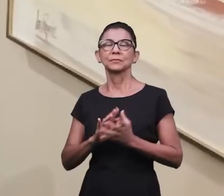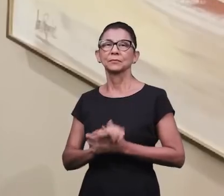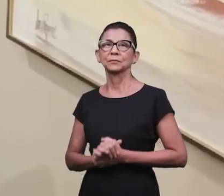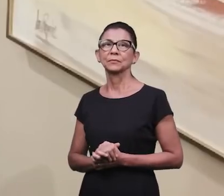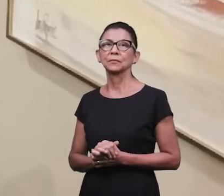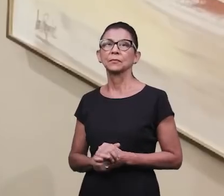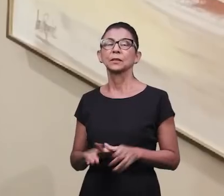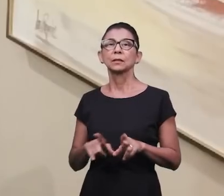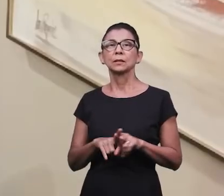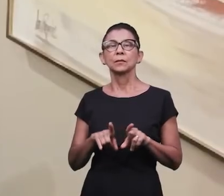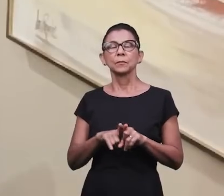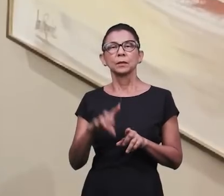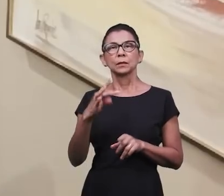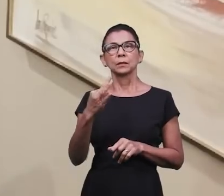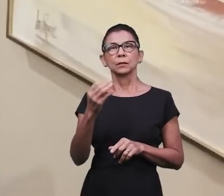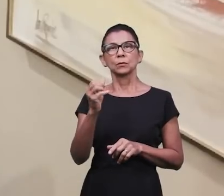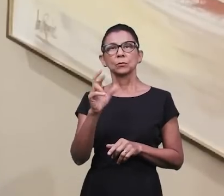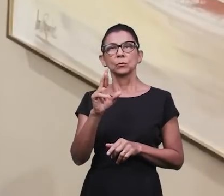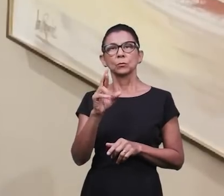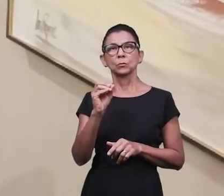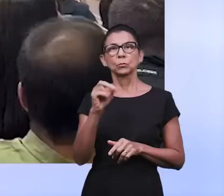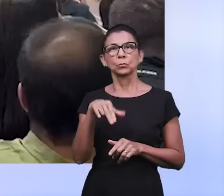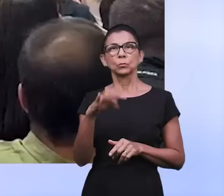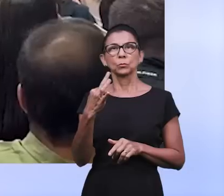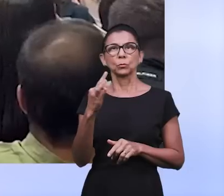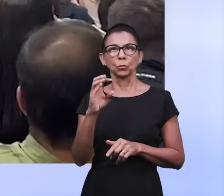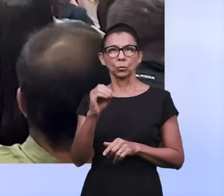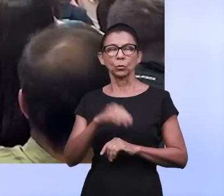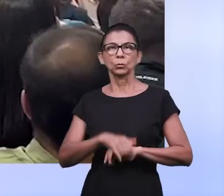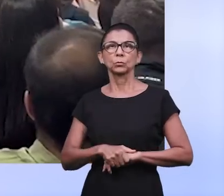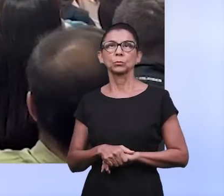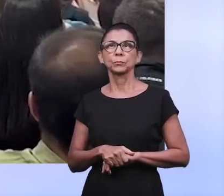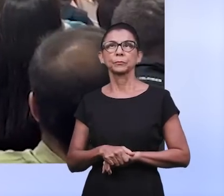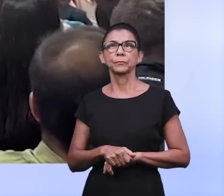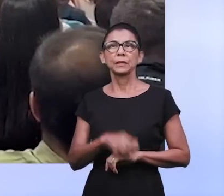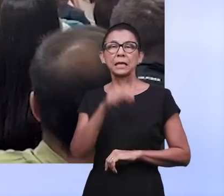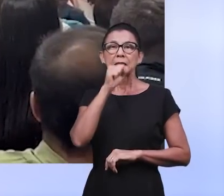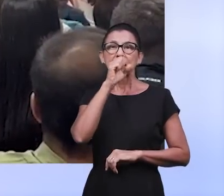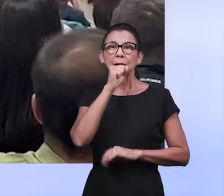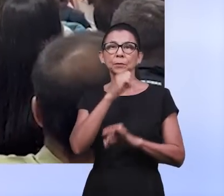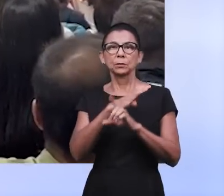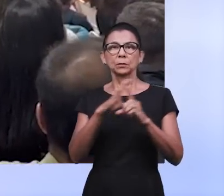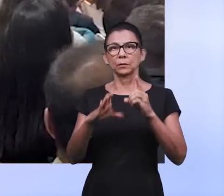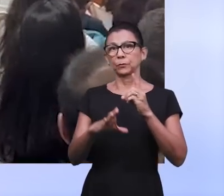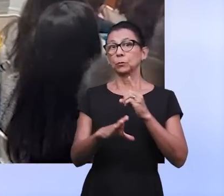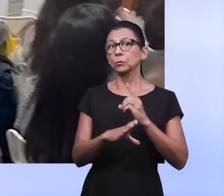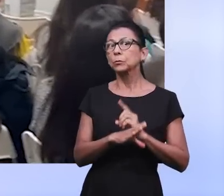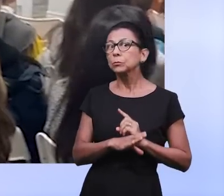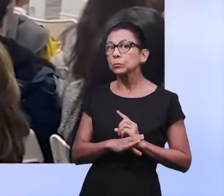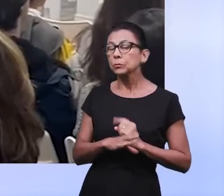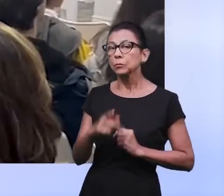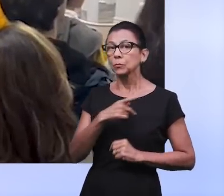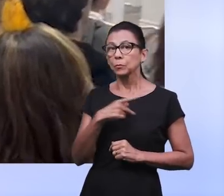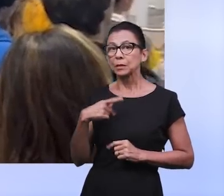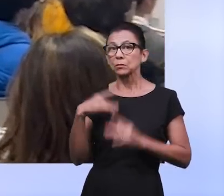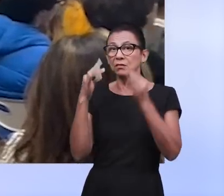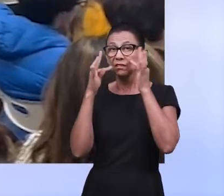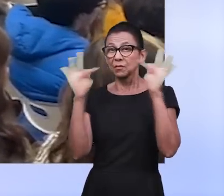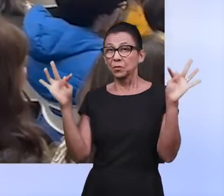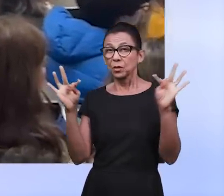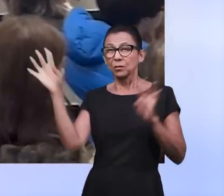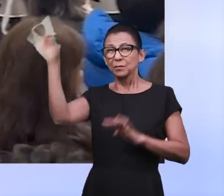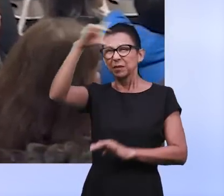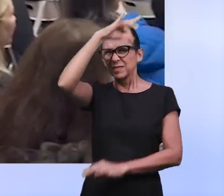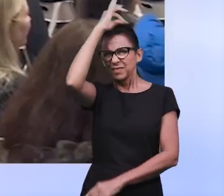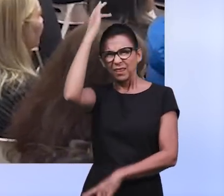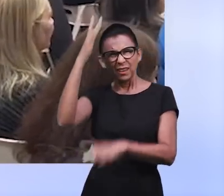os jovens participaram de uma vigília no sábado. O pastor Cesário Souza disse que o Espírito Santo encheu a igreja. Um casal que